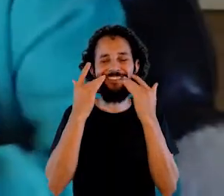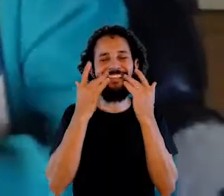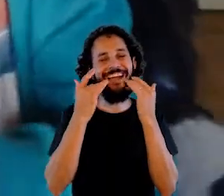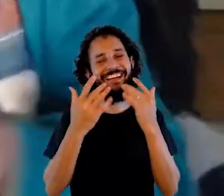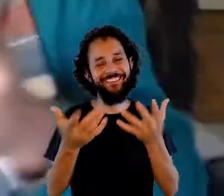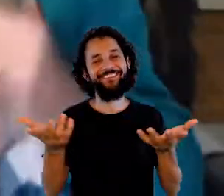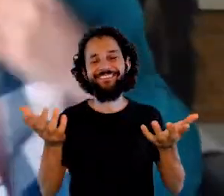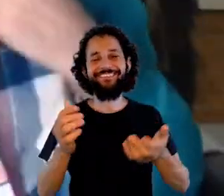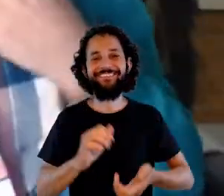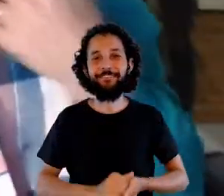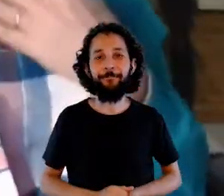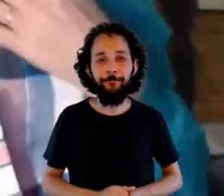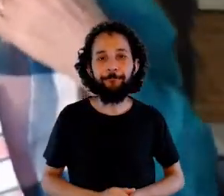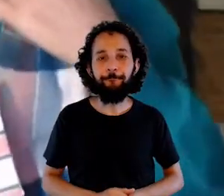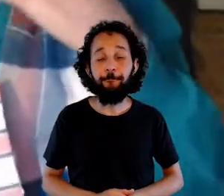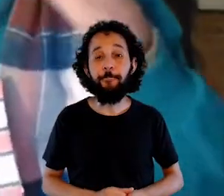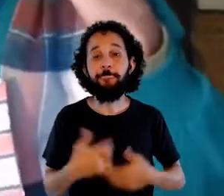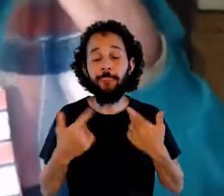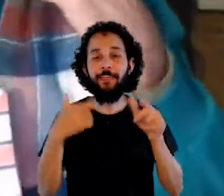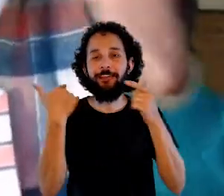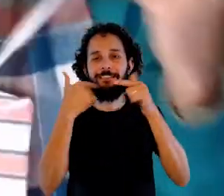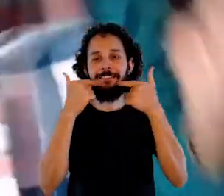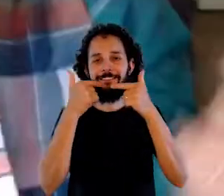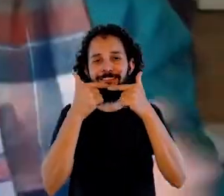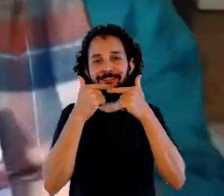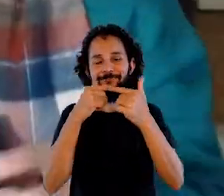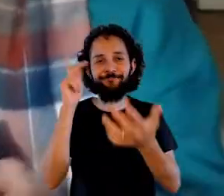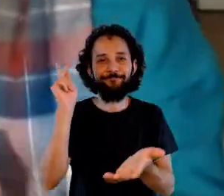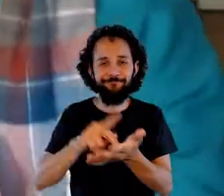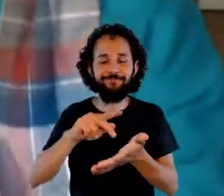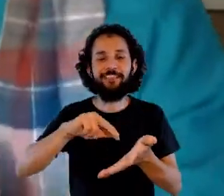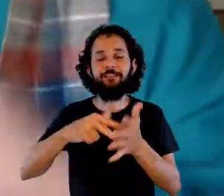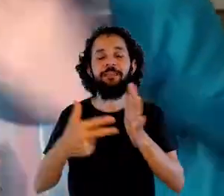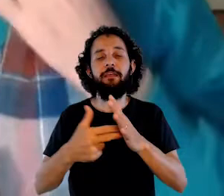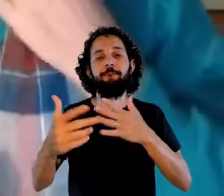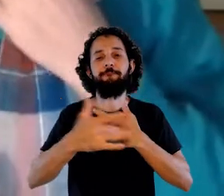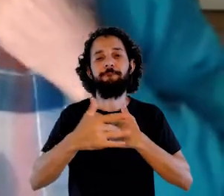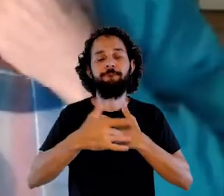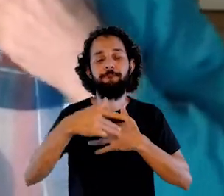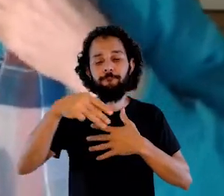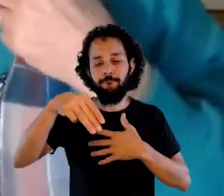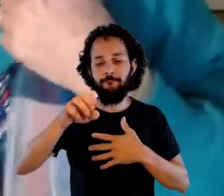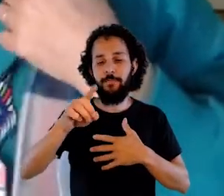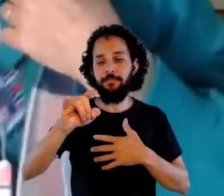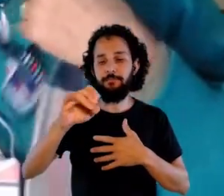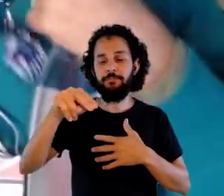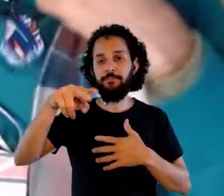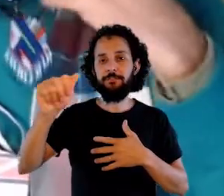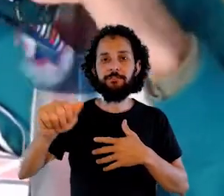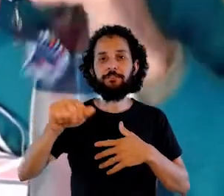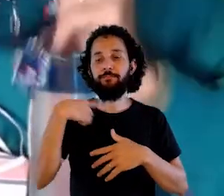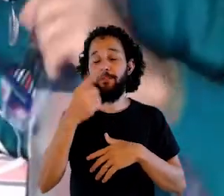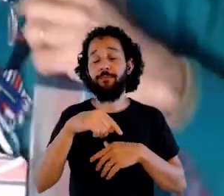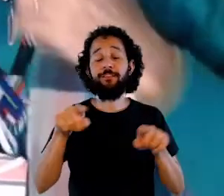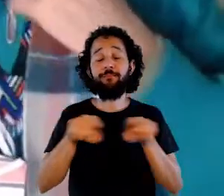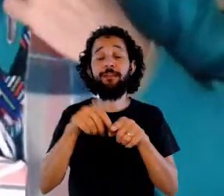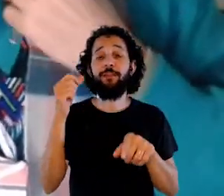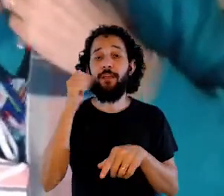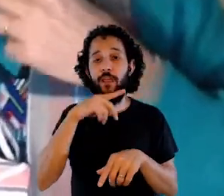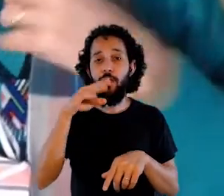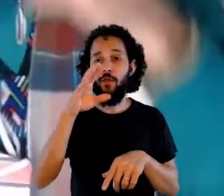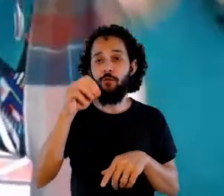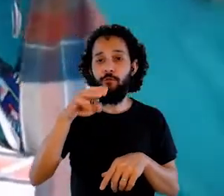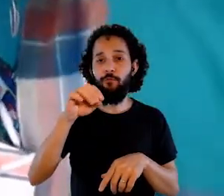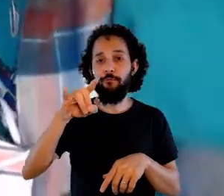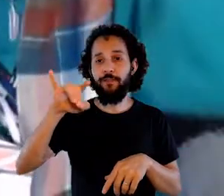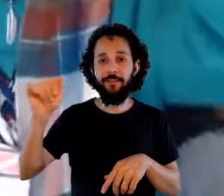O riso é realmente uma medicina, e para nós artistas, a comédia, né, principalmente em momentos que a gente está tão